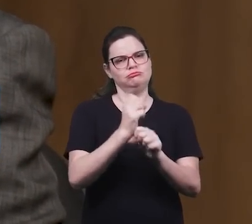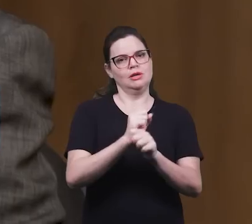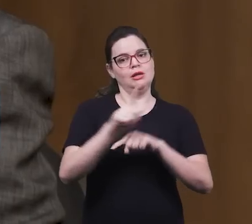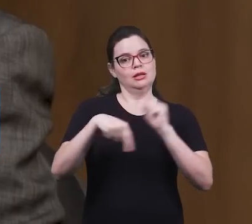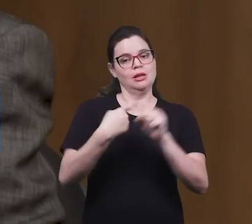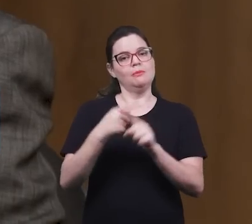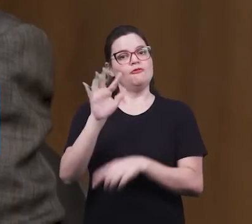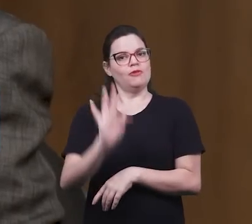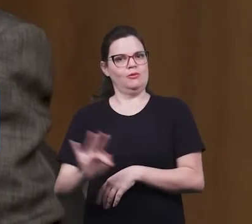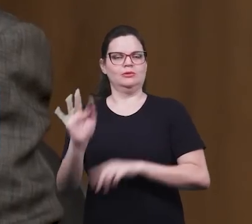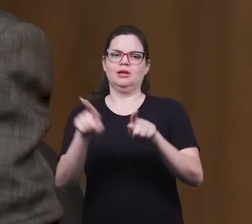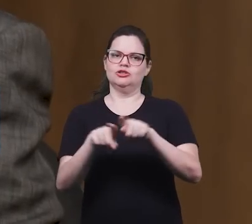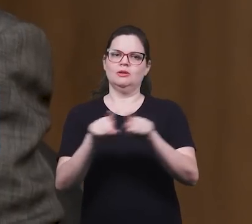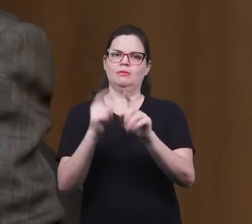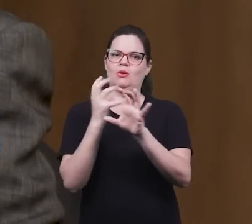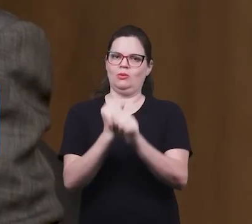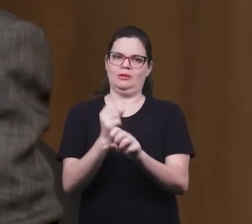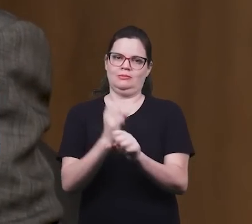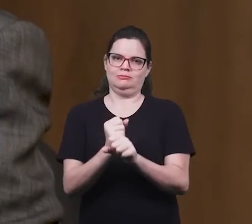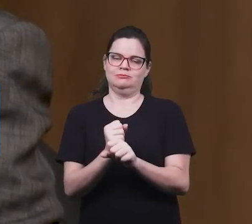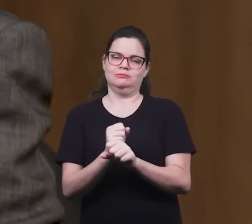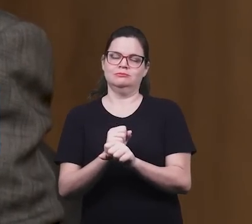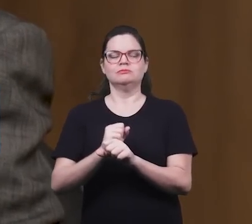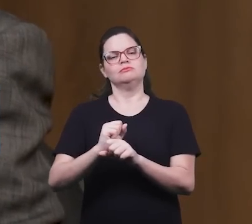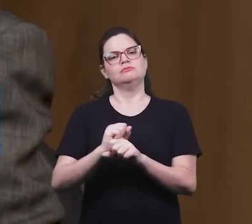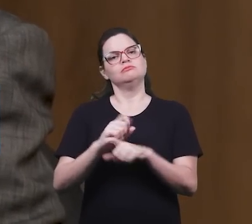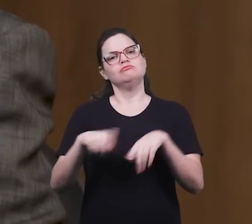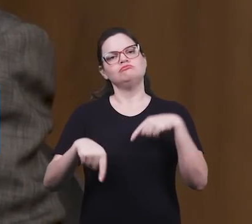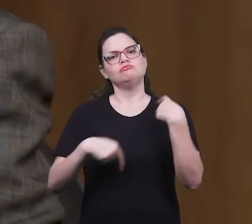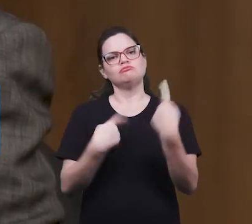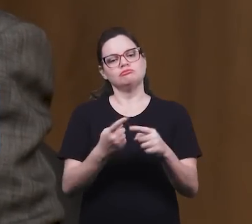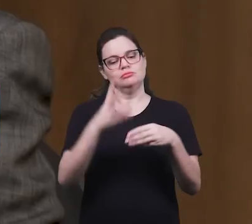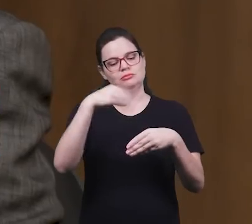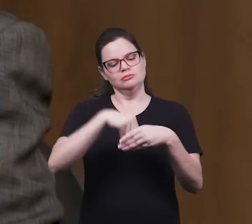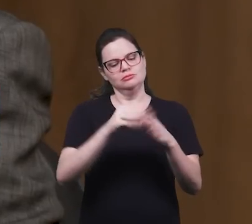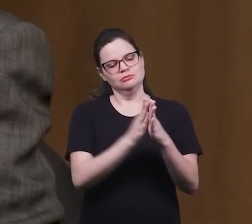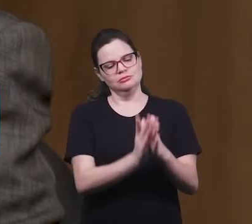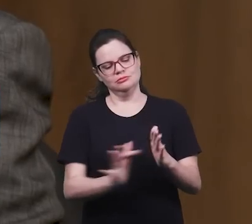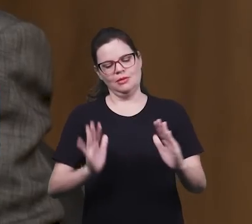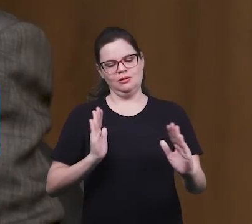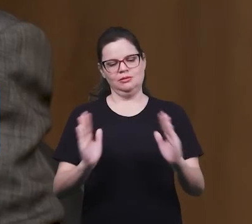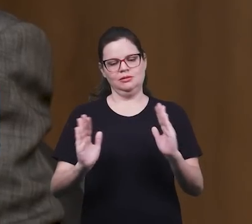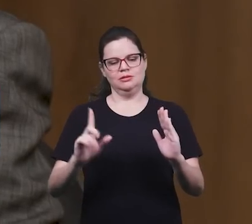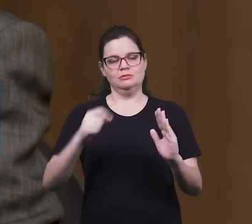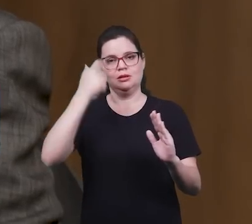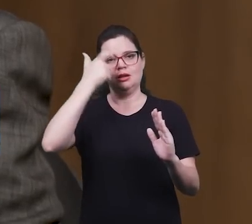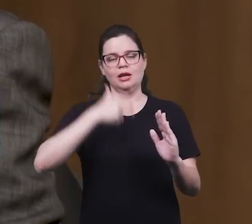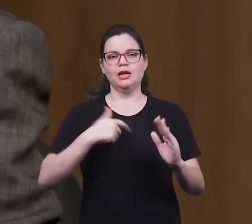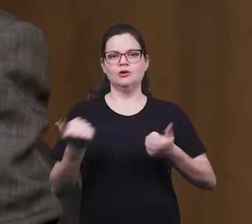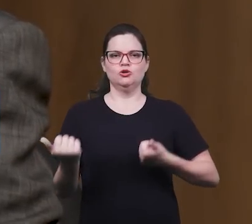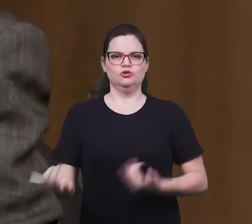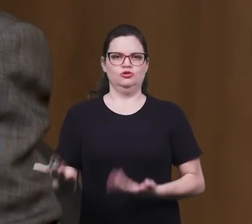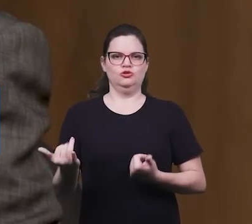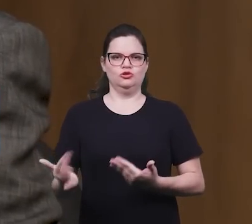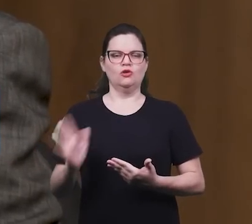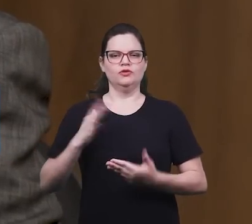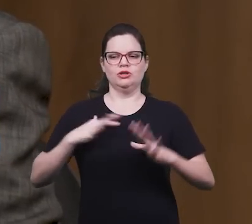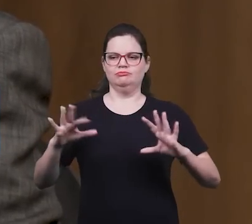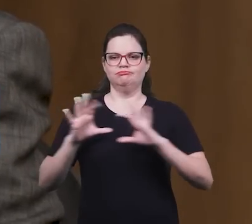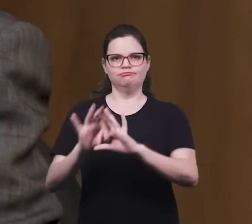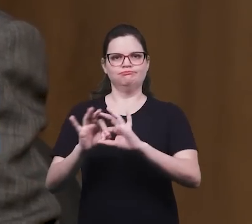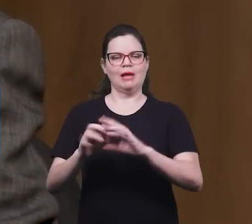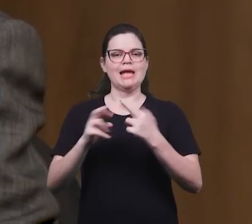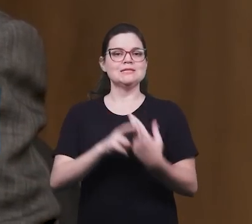o superior. E até eu diria que nesse período eu era aquele jovem já muito ligado à igreja,